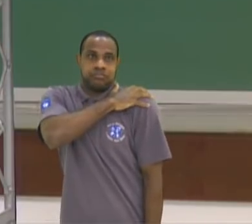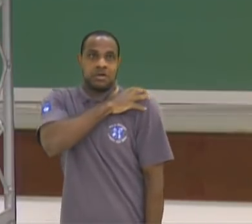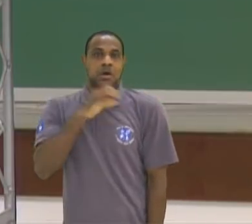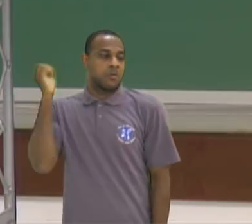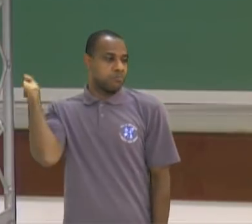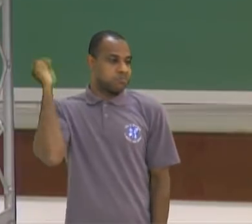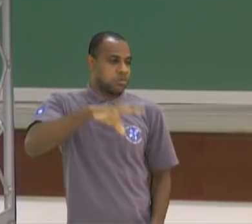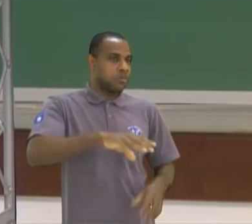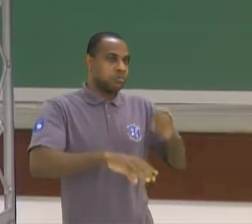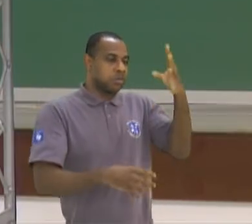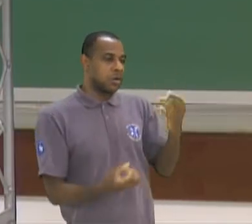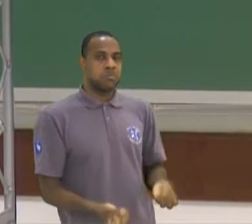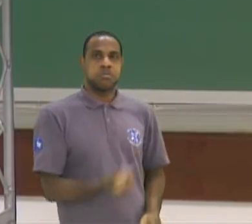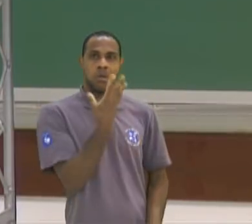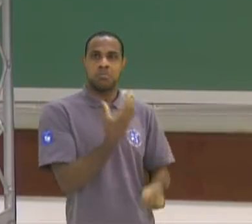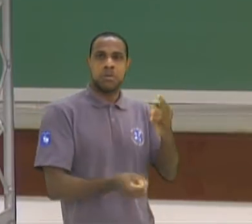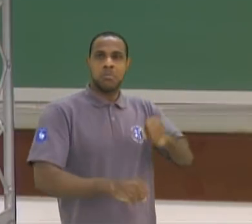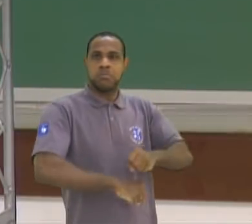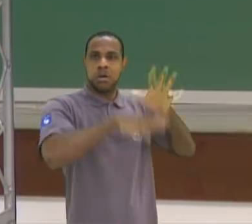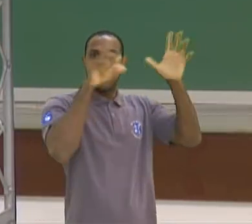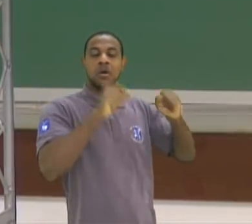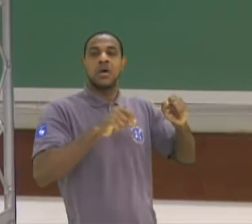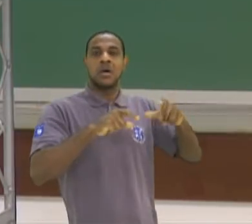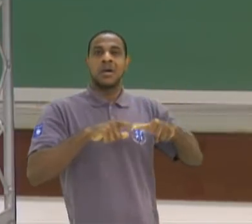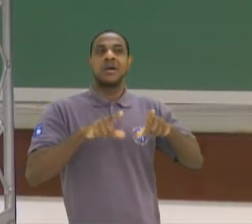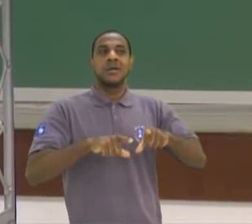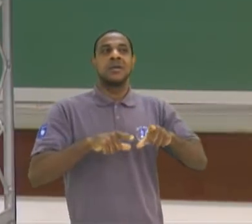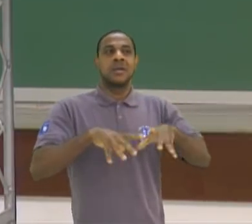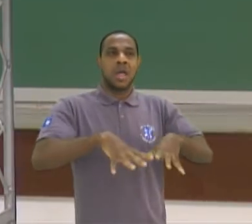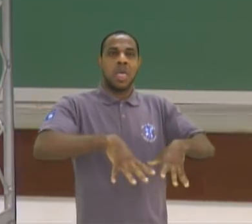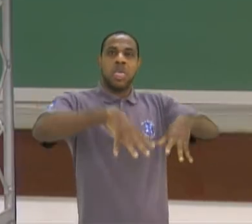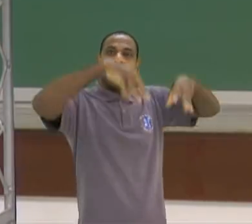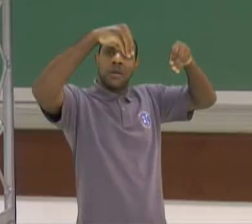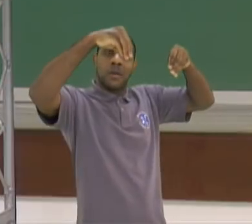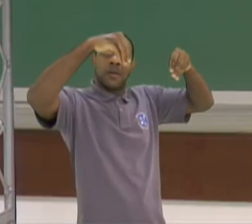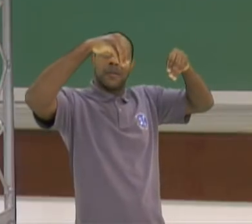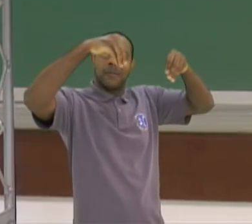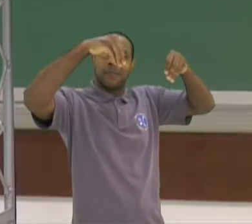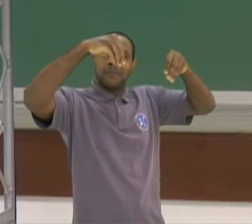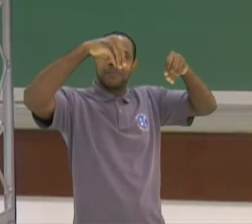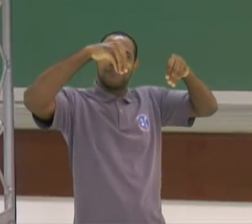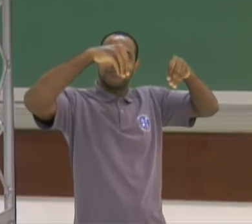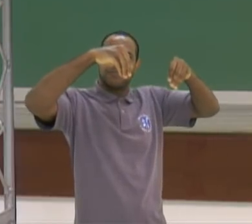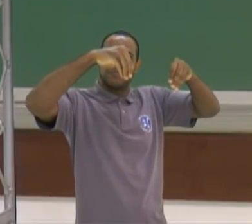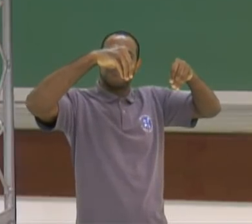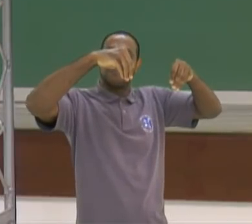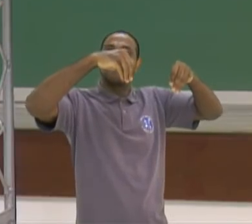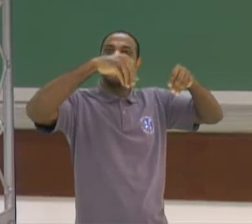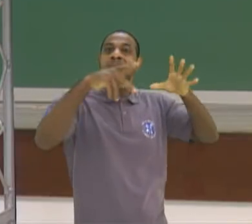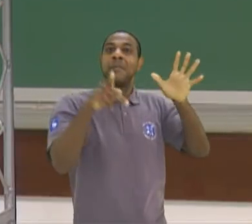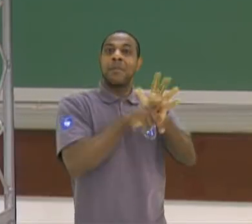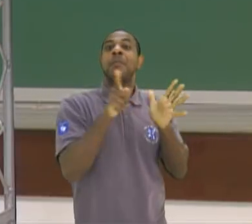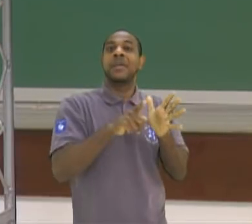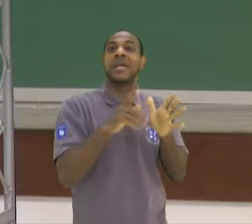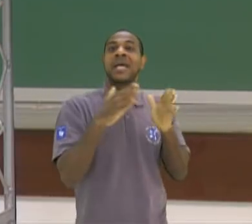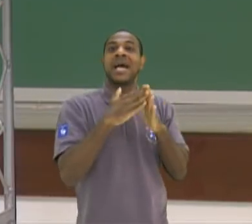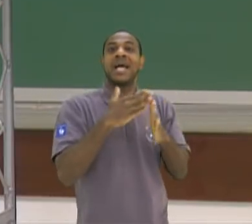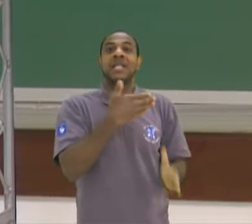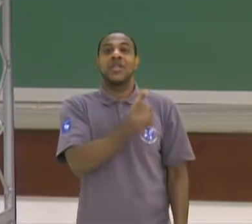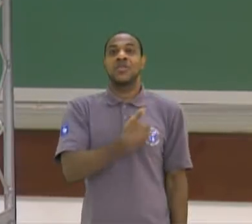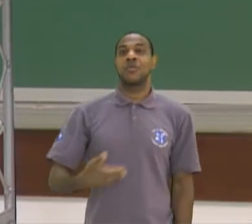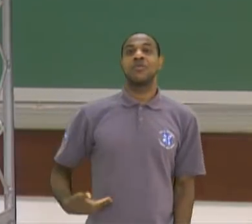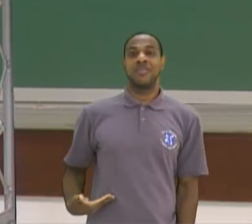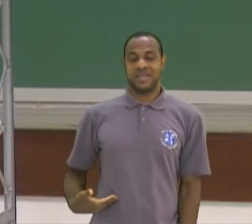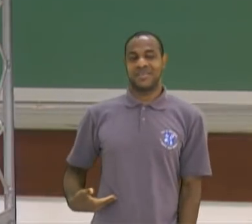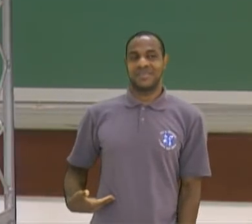e invadiram o Palácio de La Moneda, em Santiago, que é a sede do governo. Forças